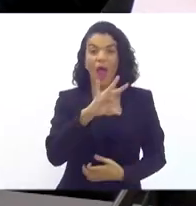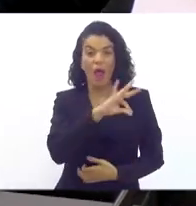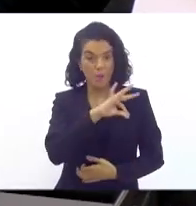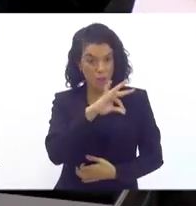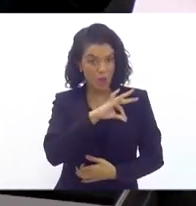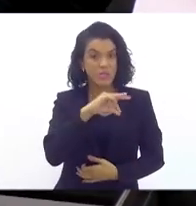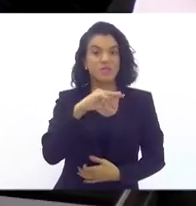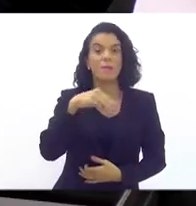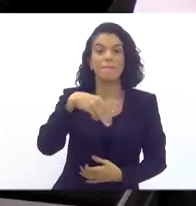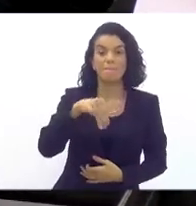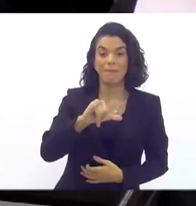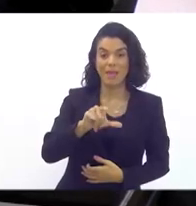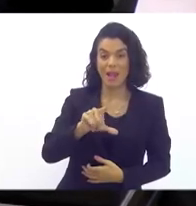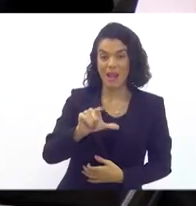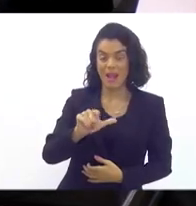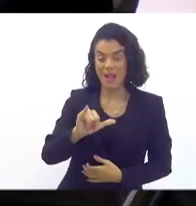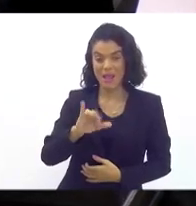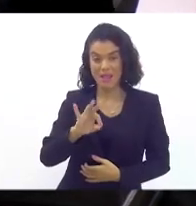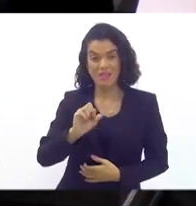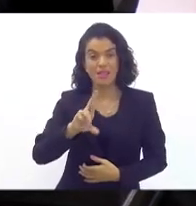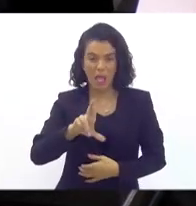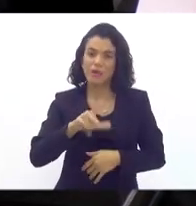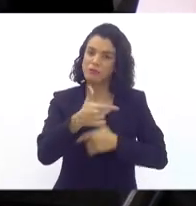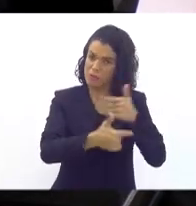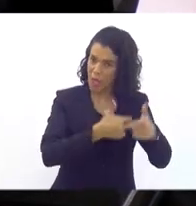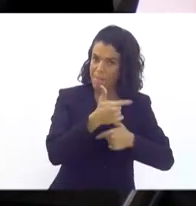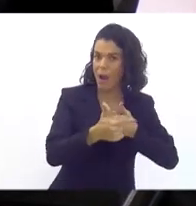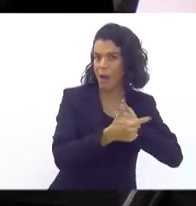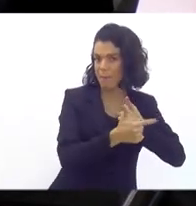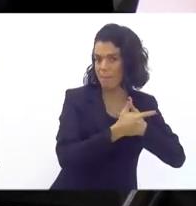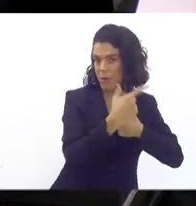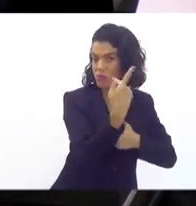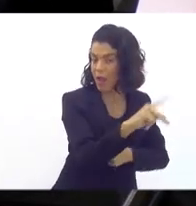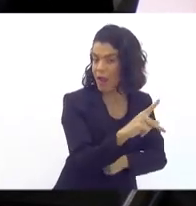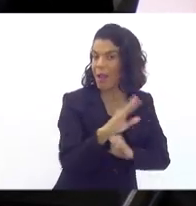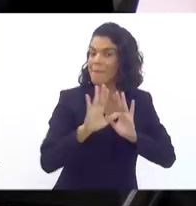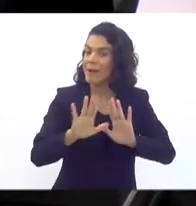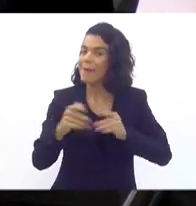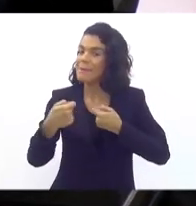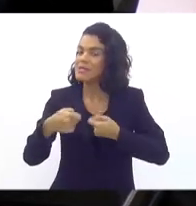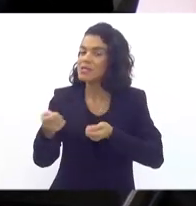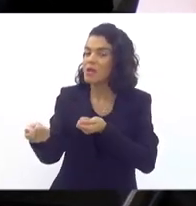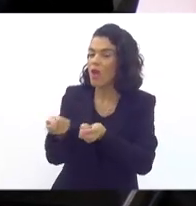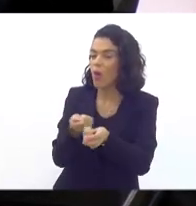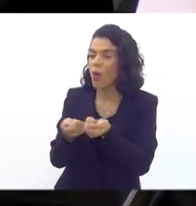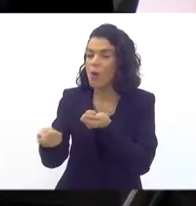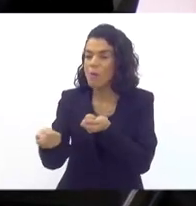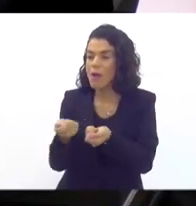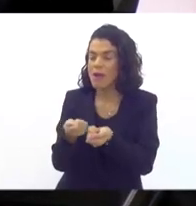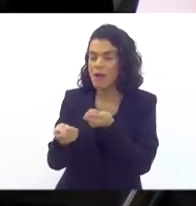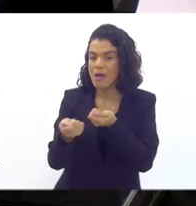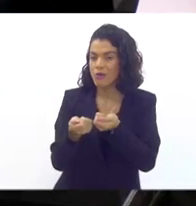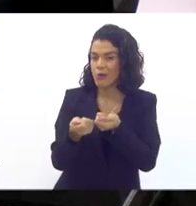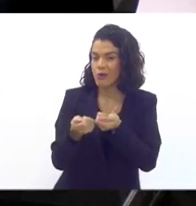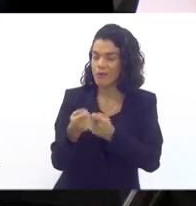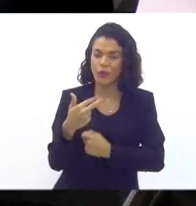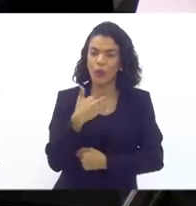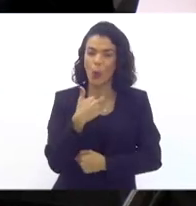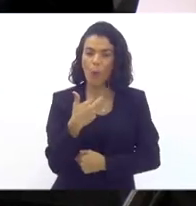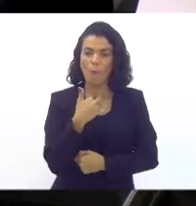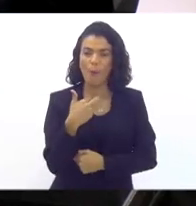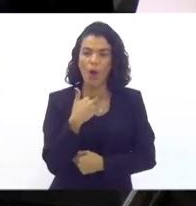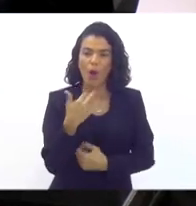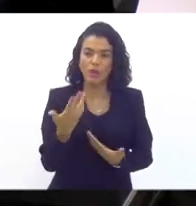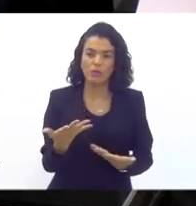militar faz o papel dela agora é preciso ter comando ter direção não pode ser